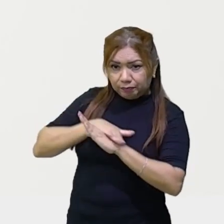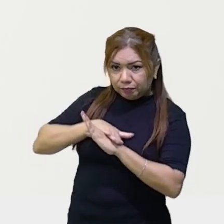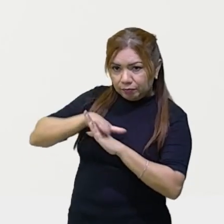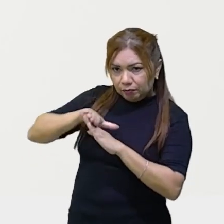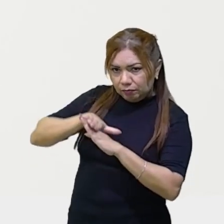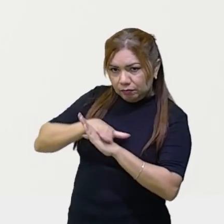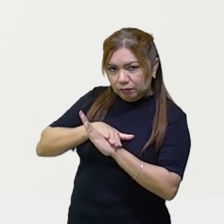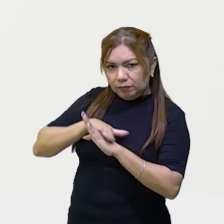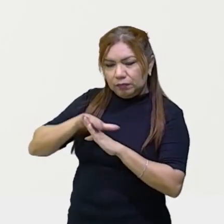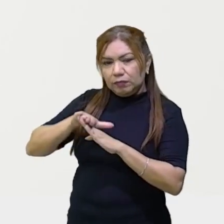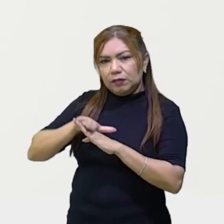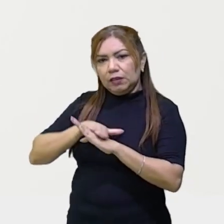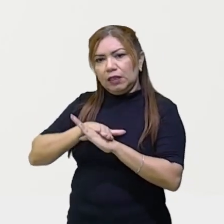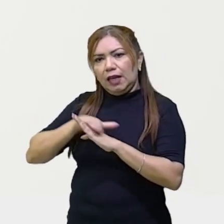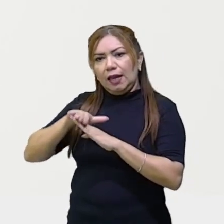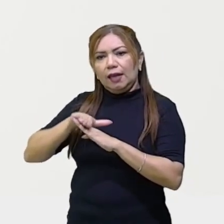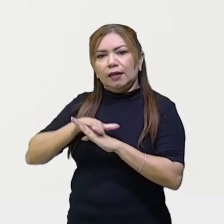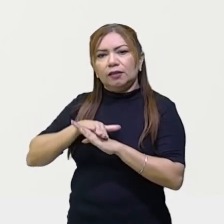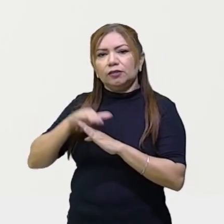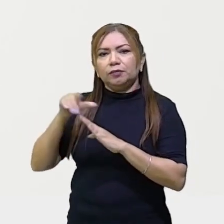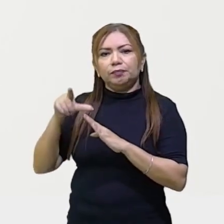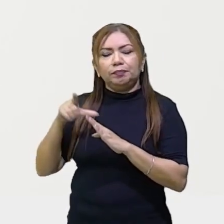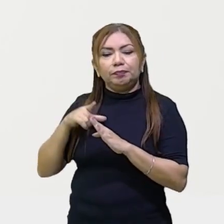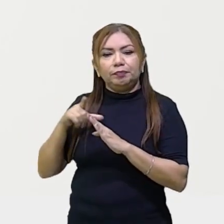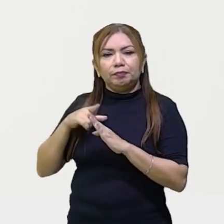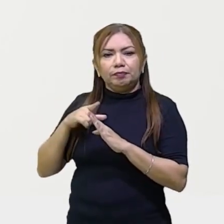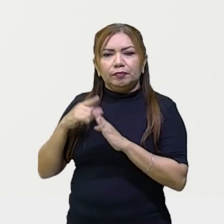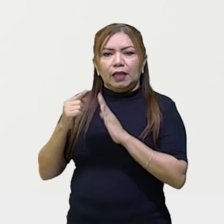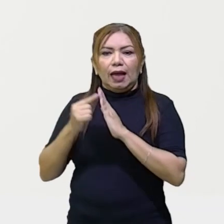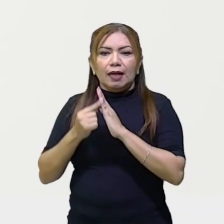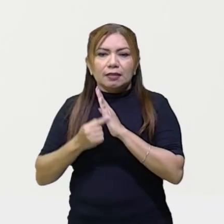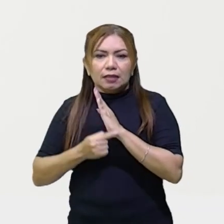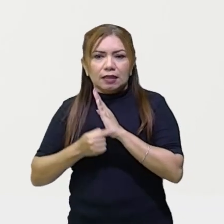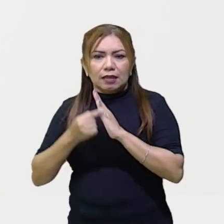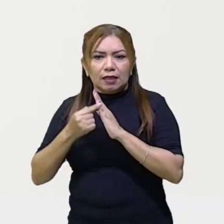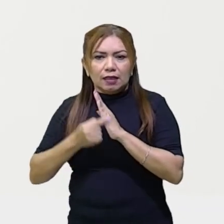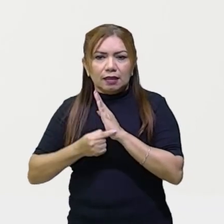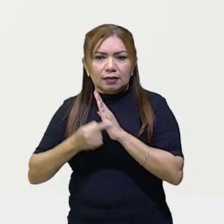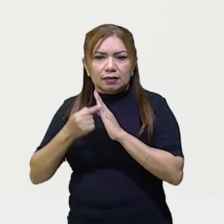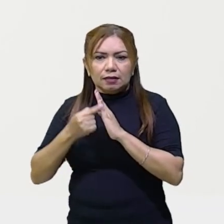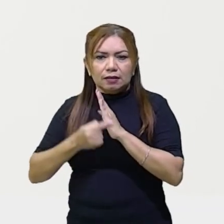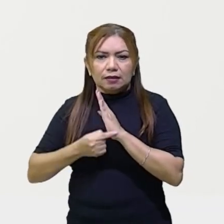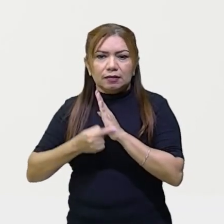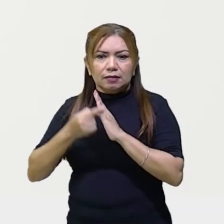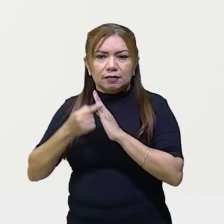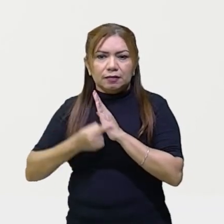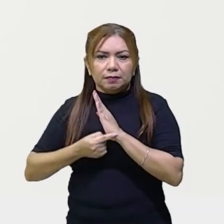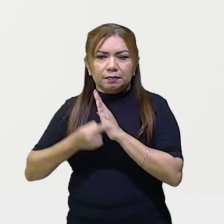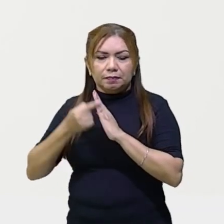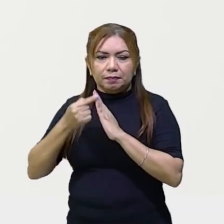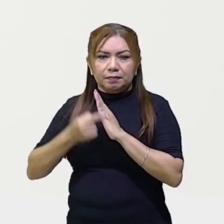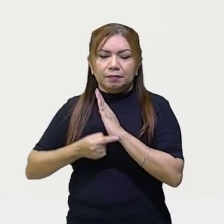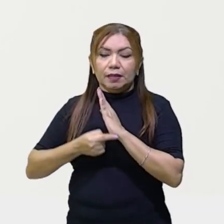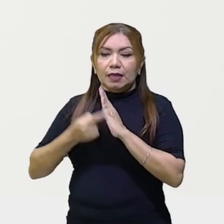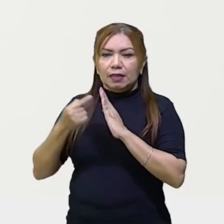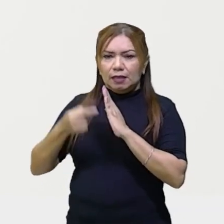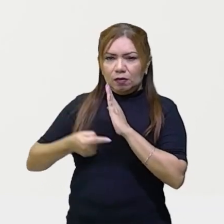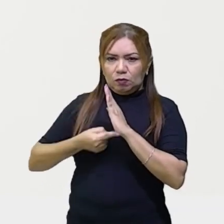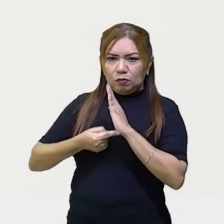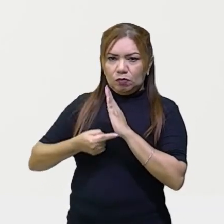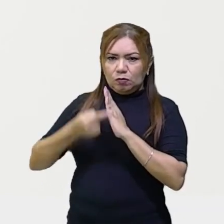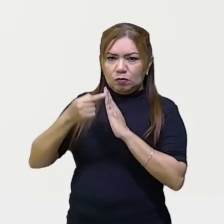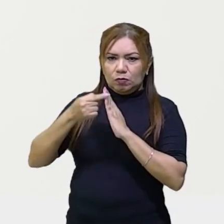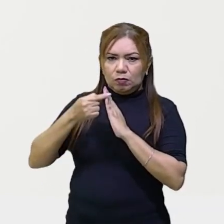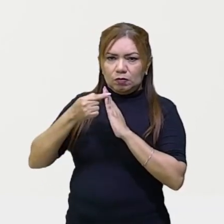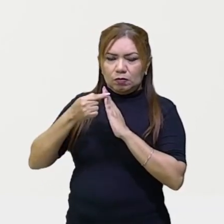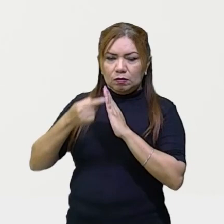que limitam o poliedro e nós vemos também as arestas que são resultantes do encontro de Duas